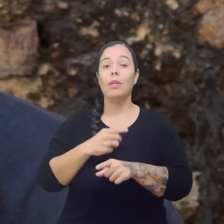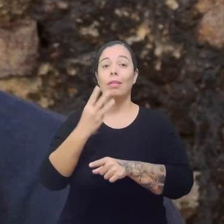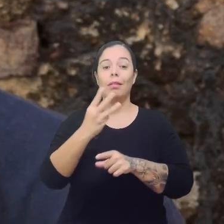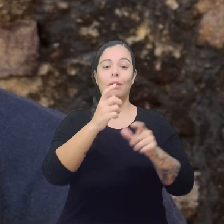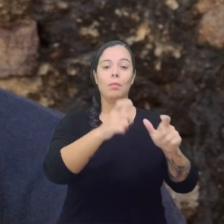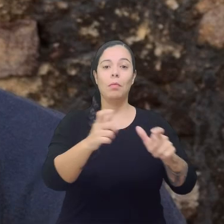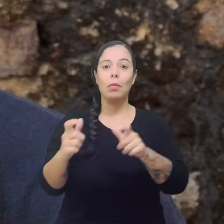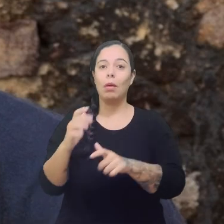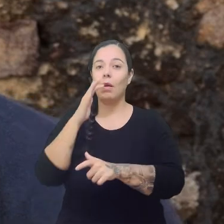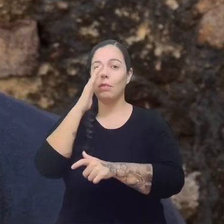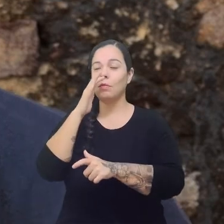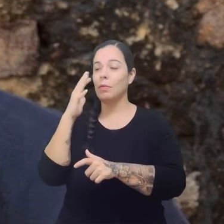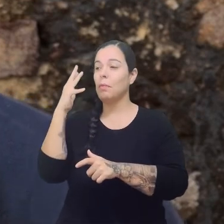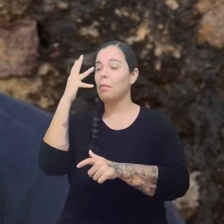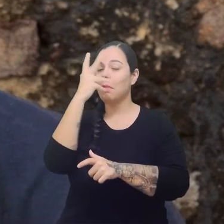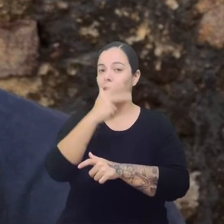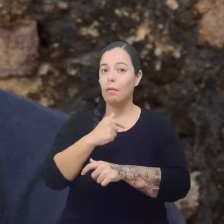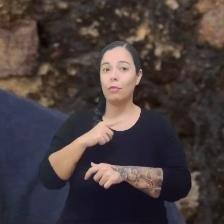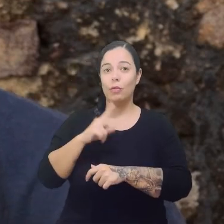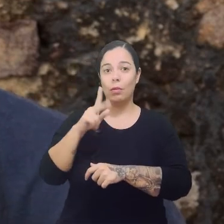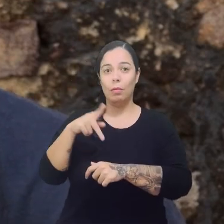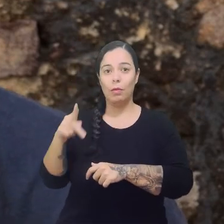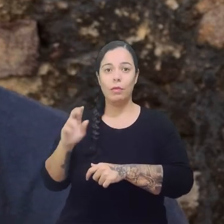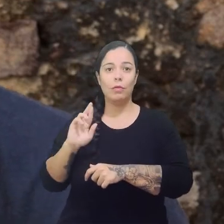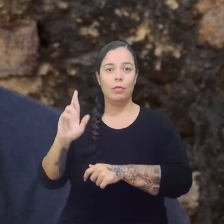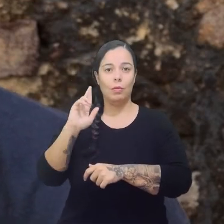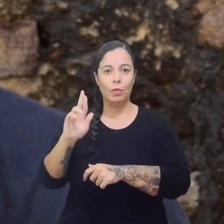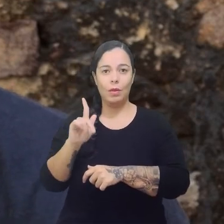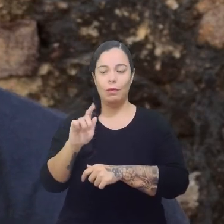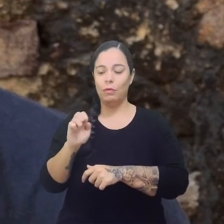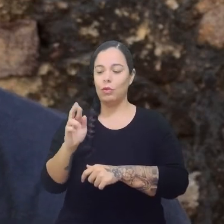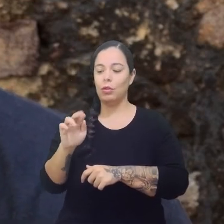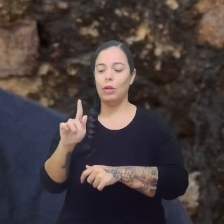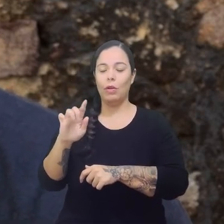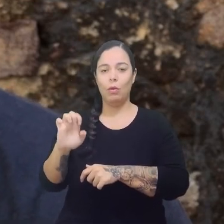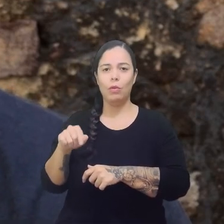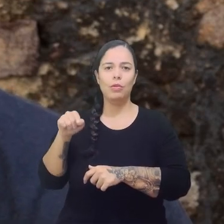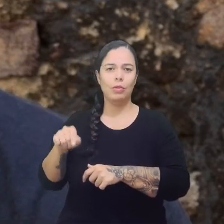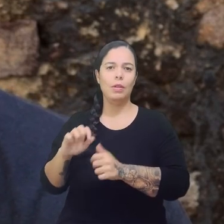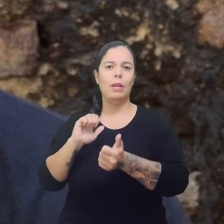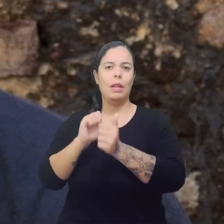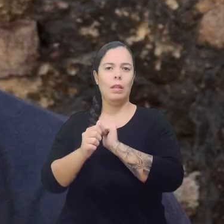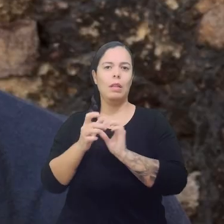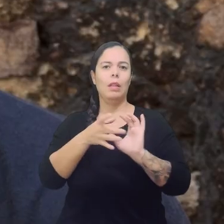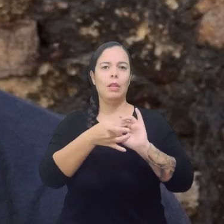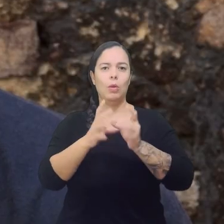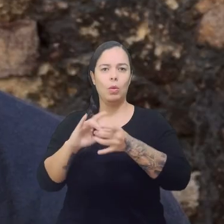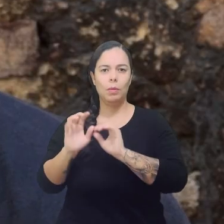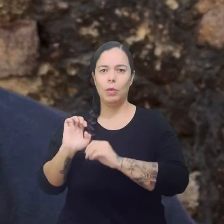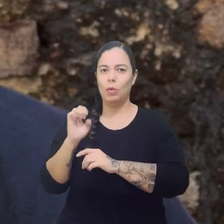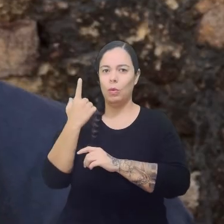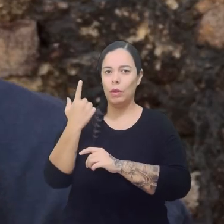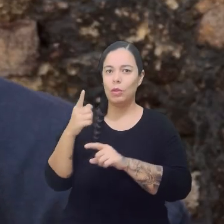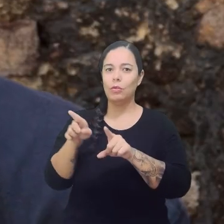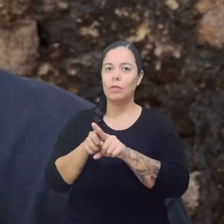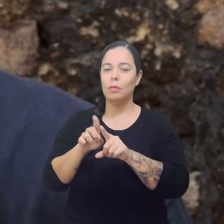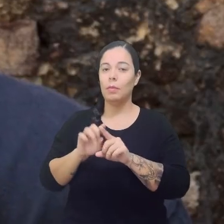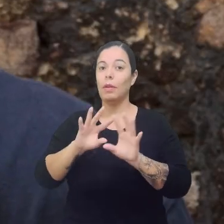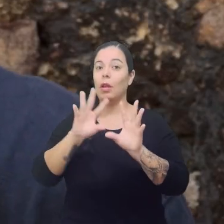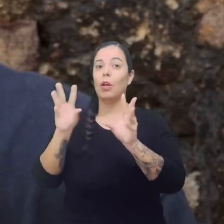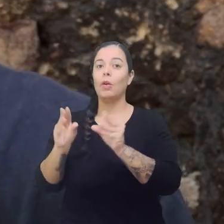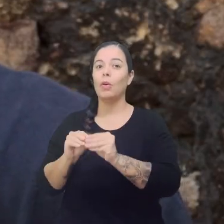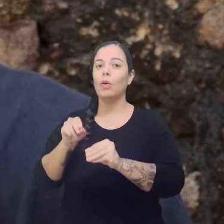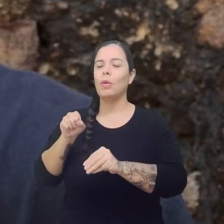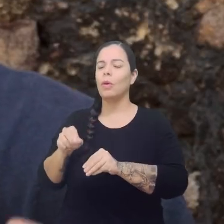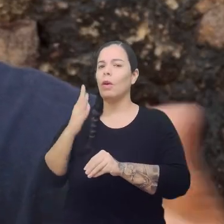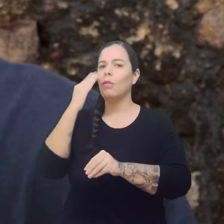professor ex-atleta olímpico, né, da escola Meu Garoto, conhecido como Meu Garoto. Ele tinha os